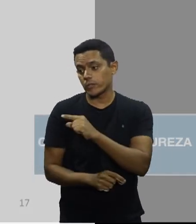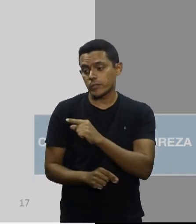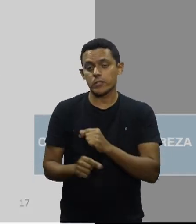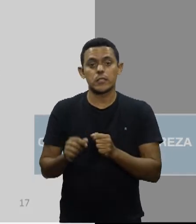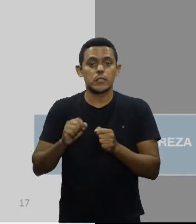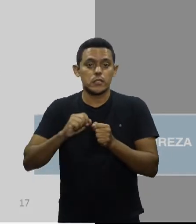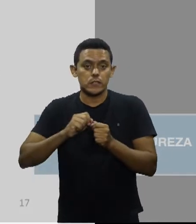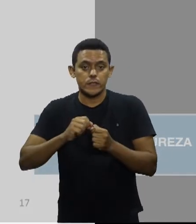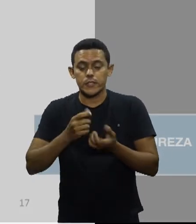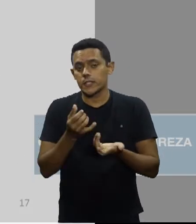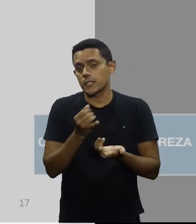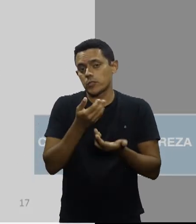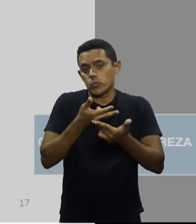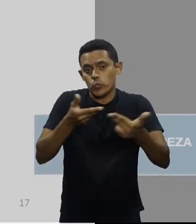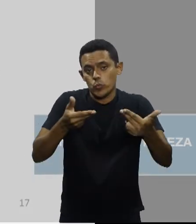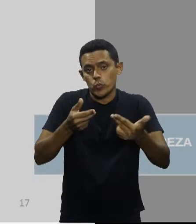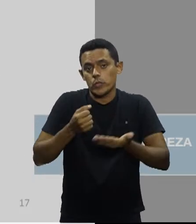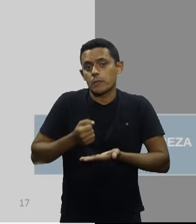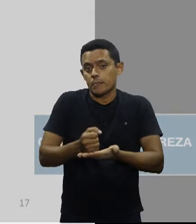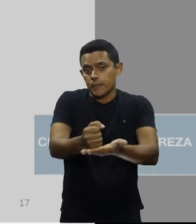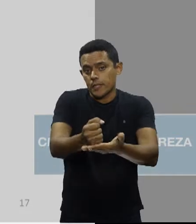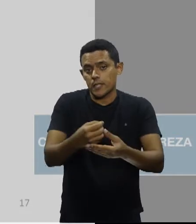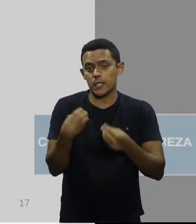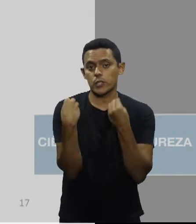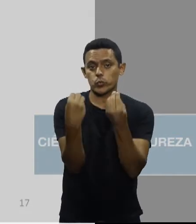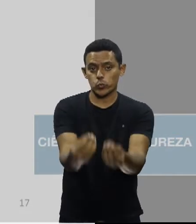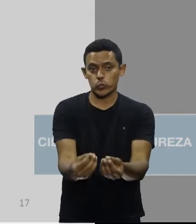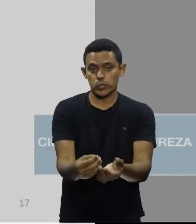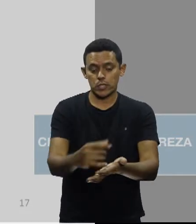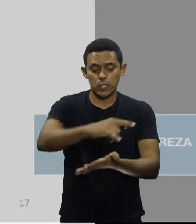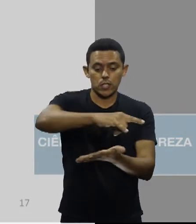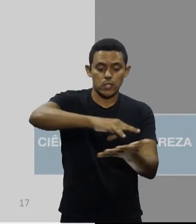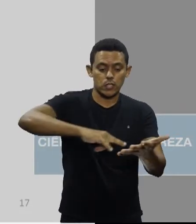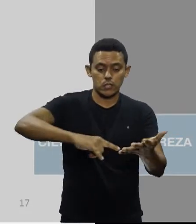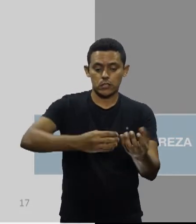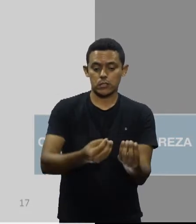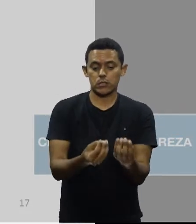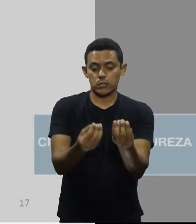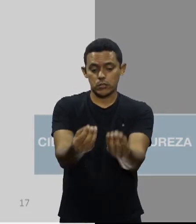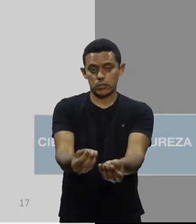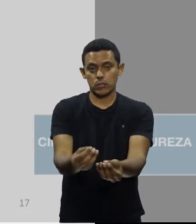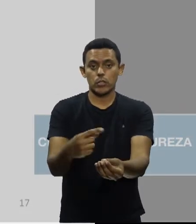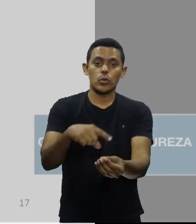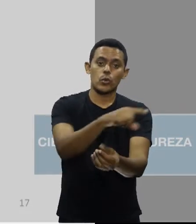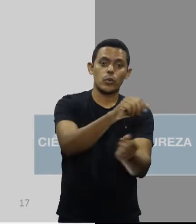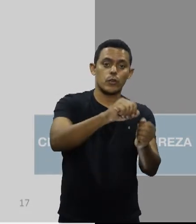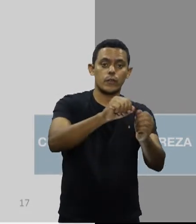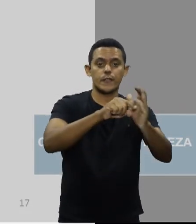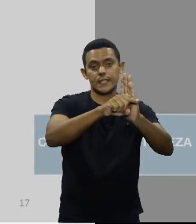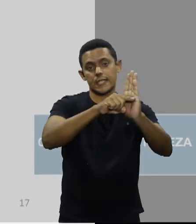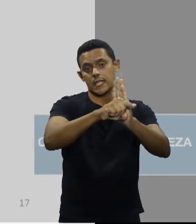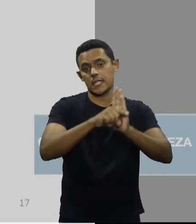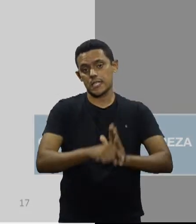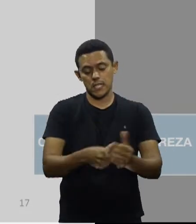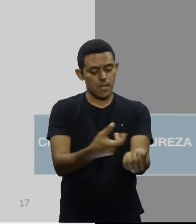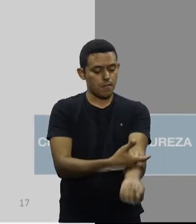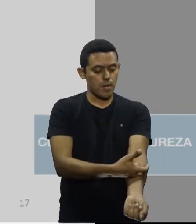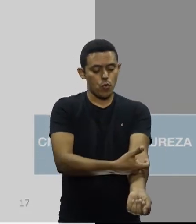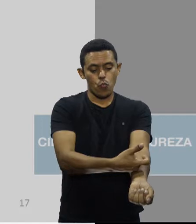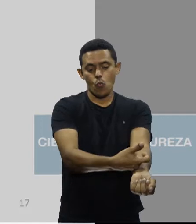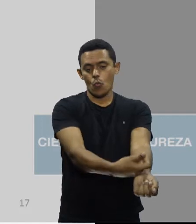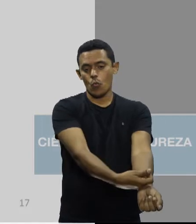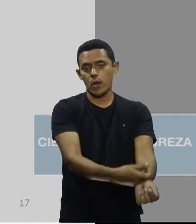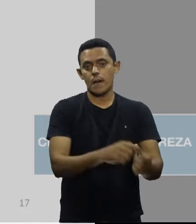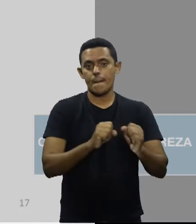expectante, pode ser uma conduta medicamentosa, pode ser uma conduta de solicitação de exames laboratoriais, de